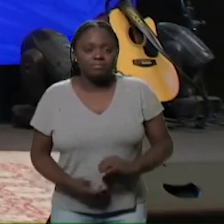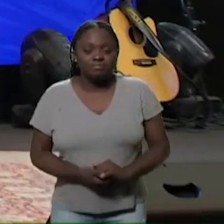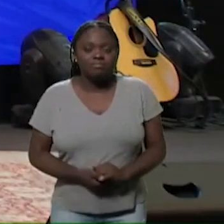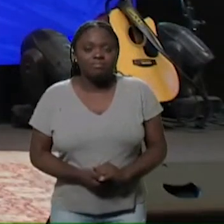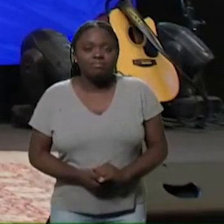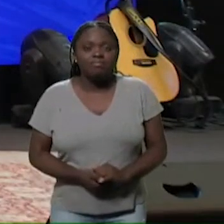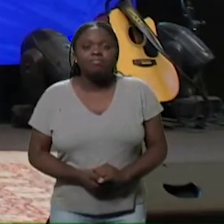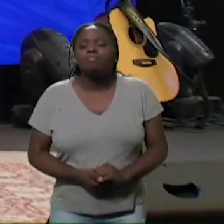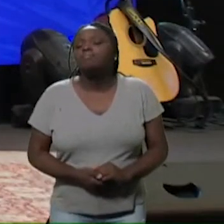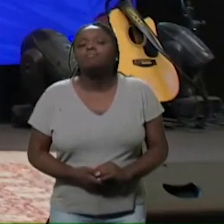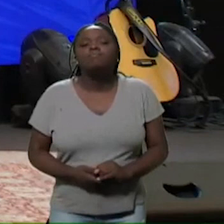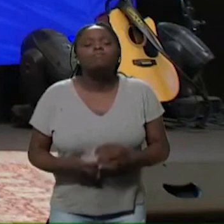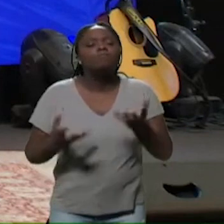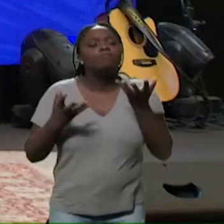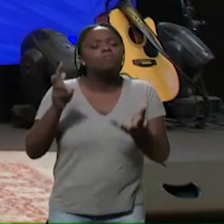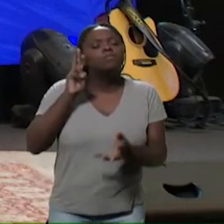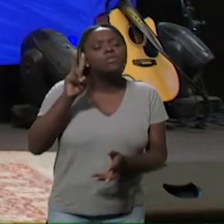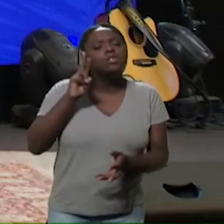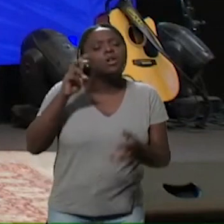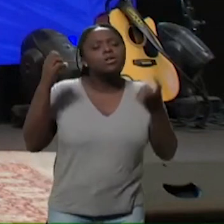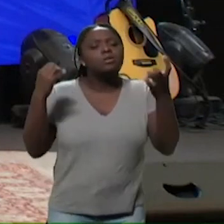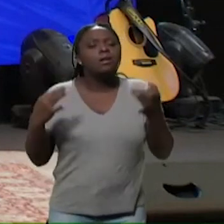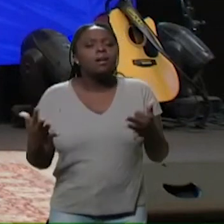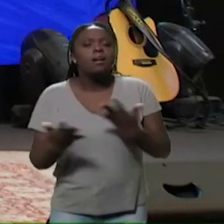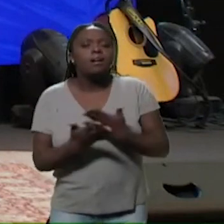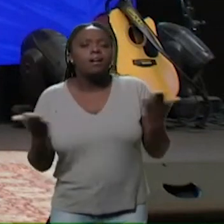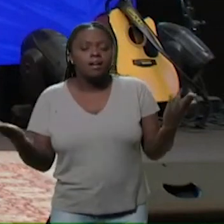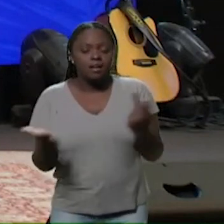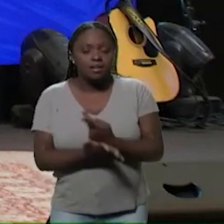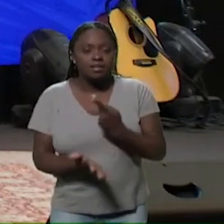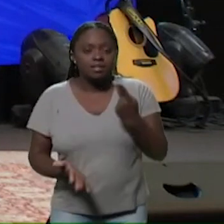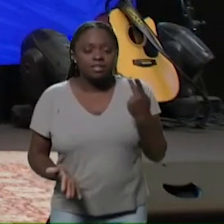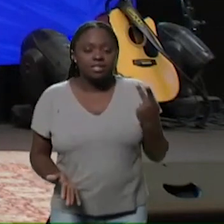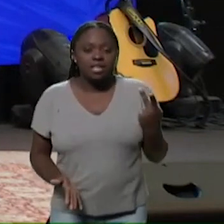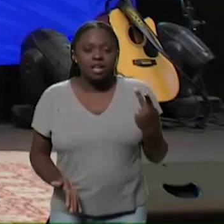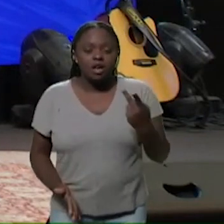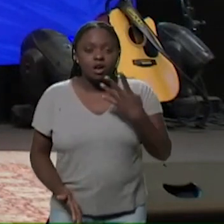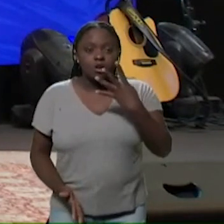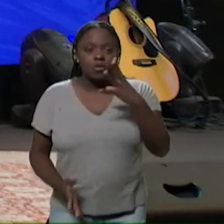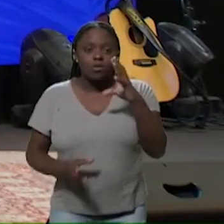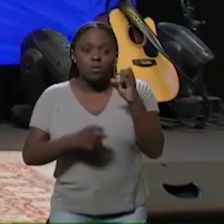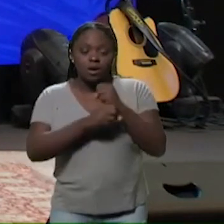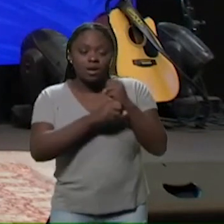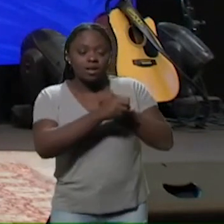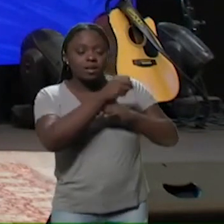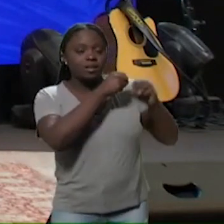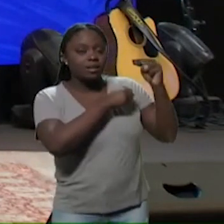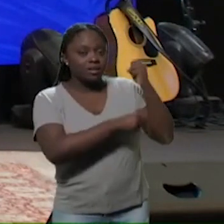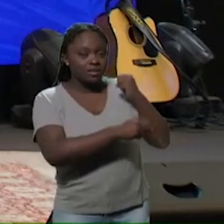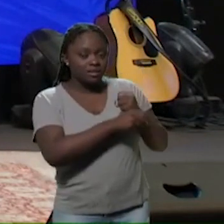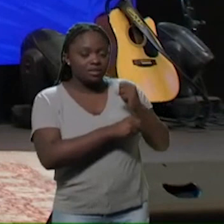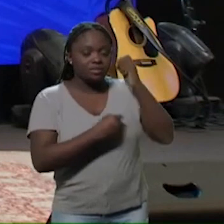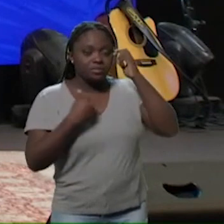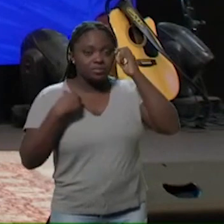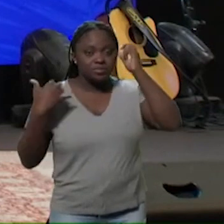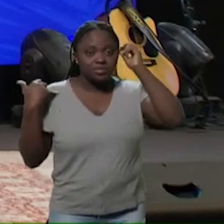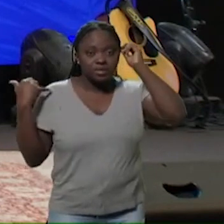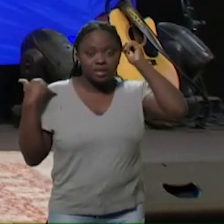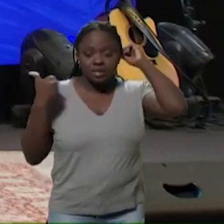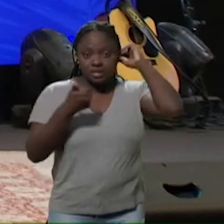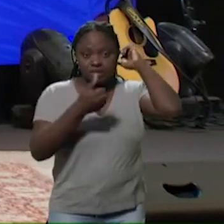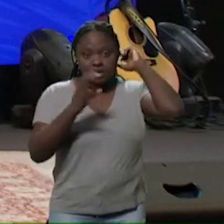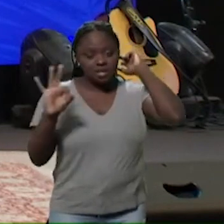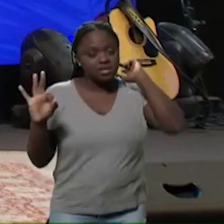Quero começar contando para você uma história que aconteceu exatamente há 40 anos atrás. Eu tinha 10 anos e